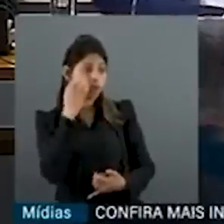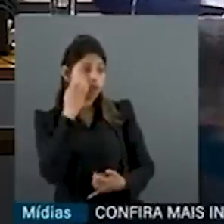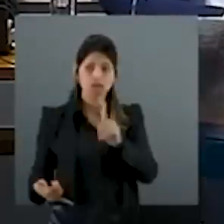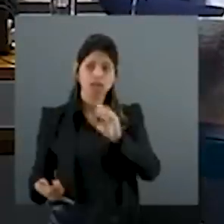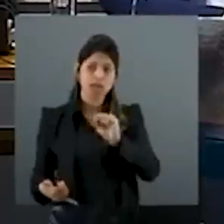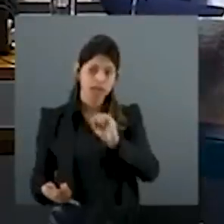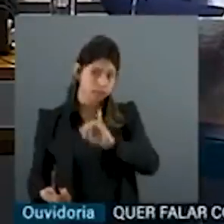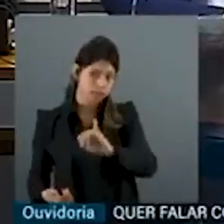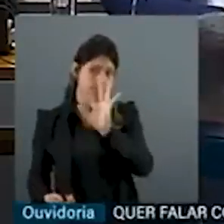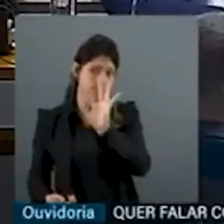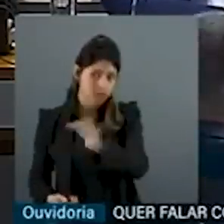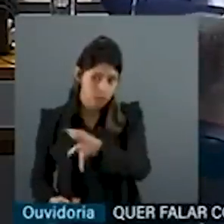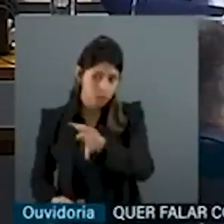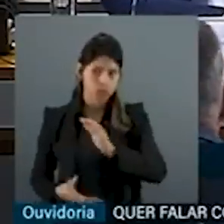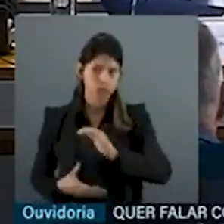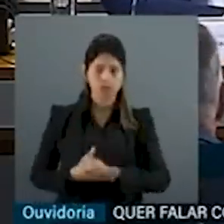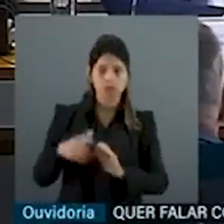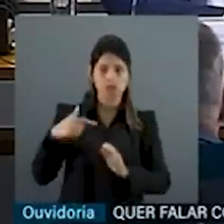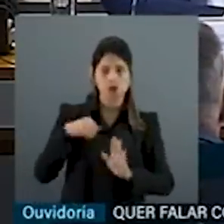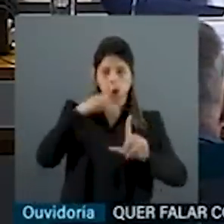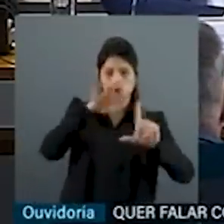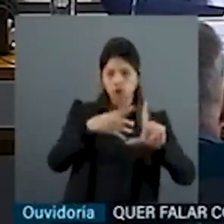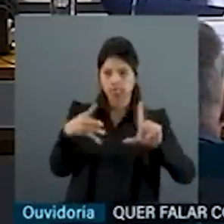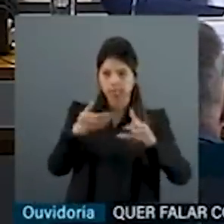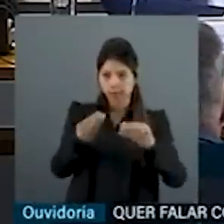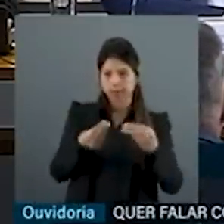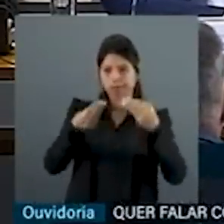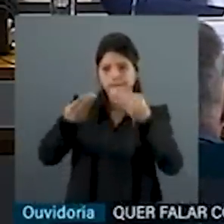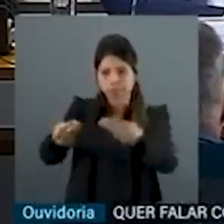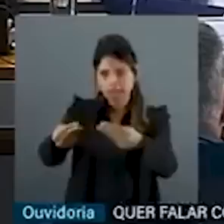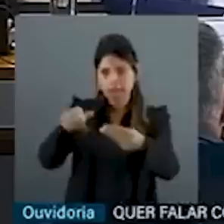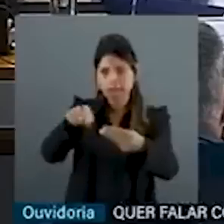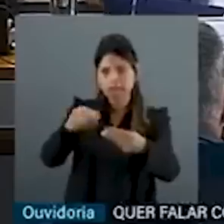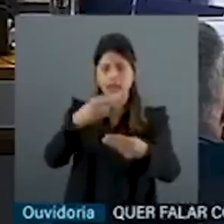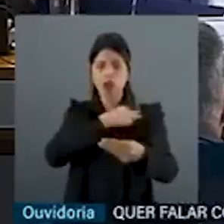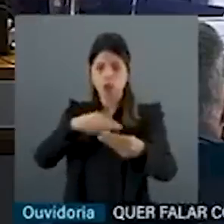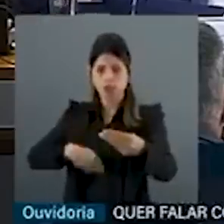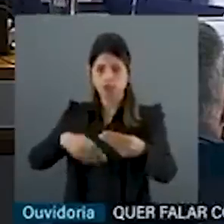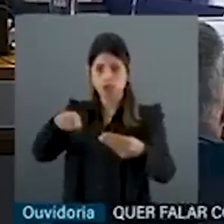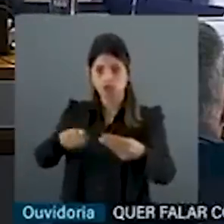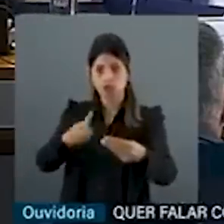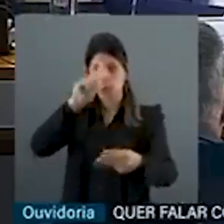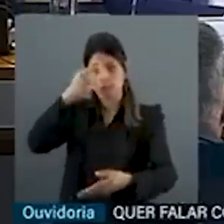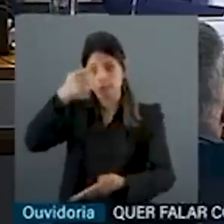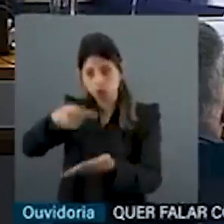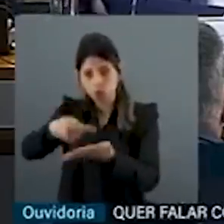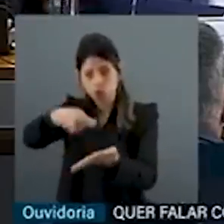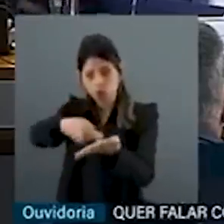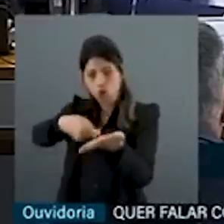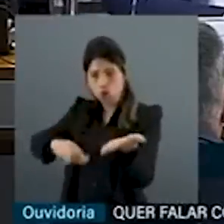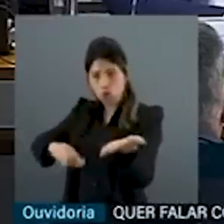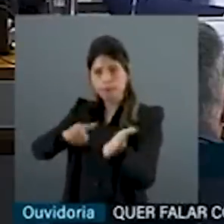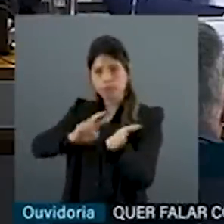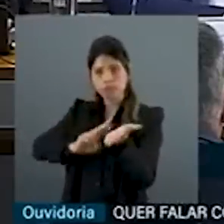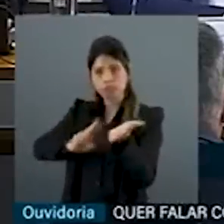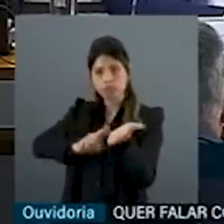GSI. Eu entreguei essa planilha ao ministro e o ministro determinou que fosse retirado o nome dele dali, porque ele